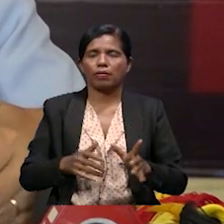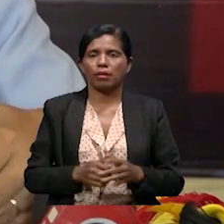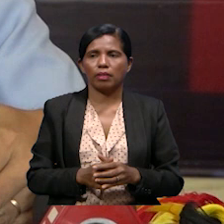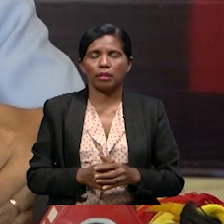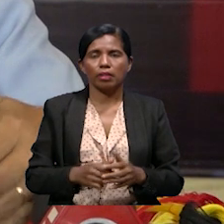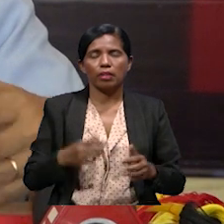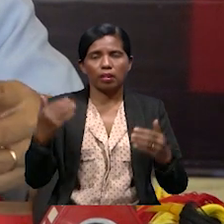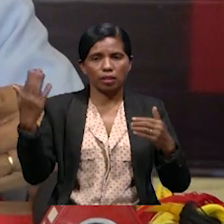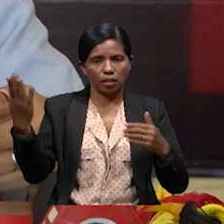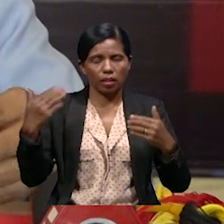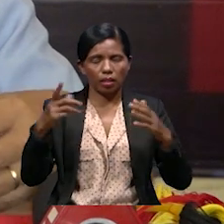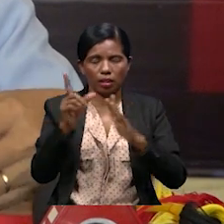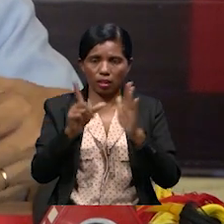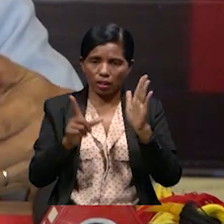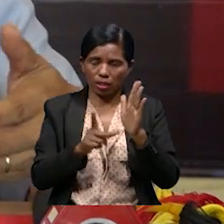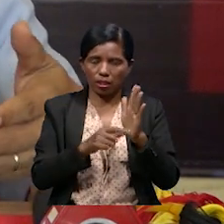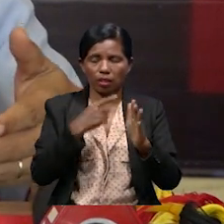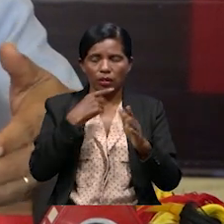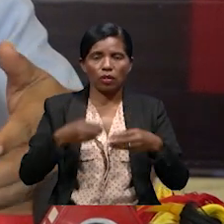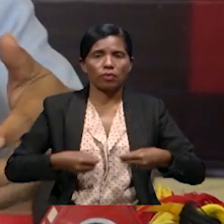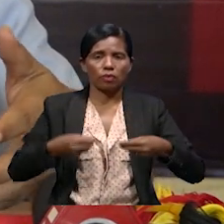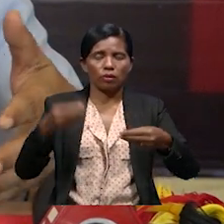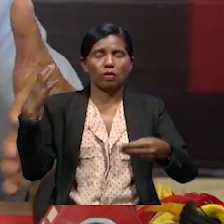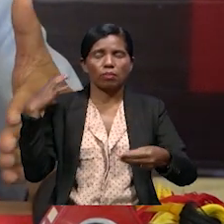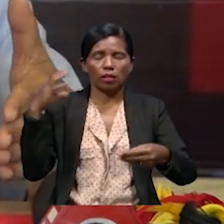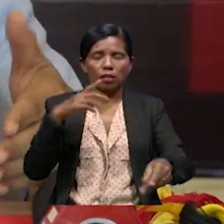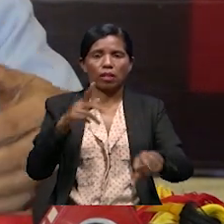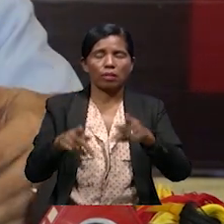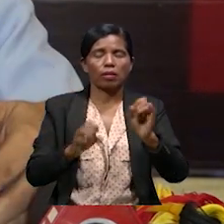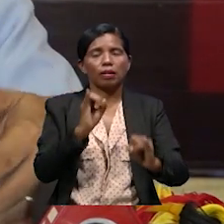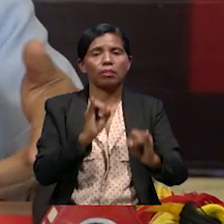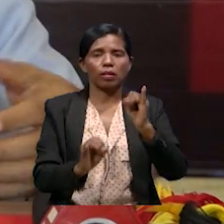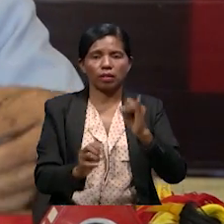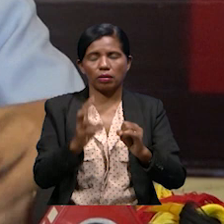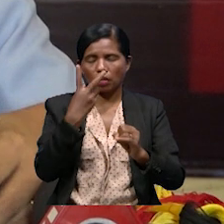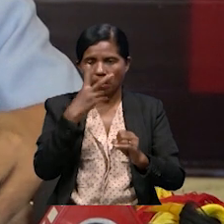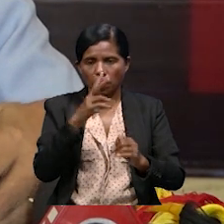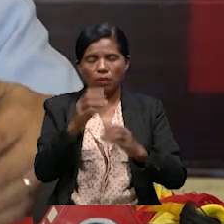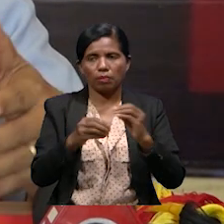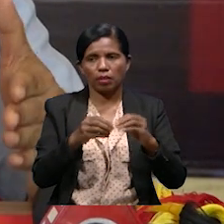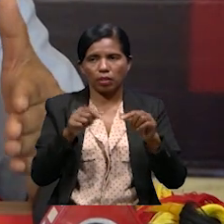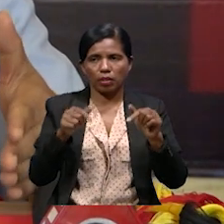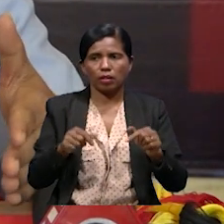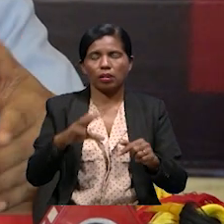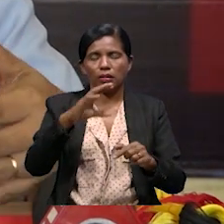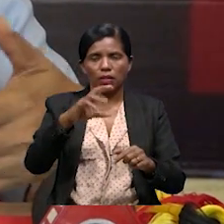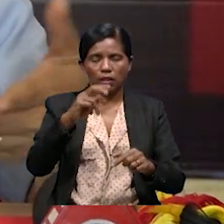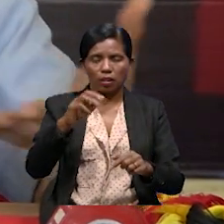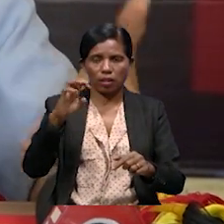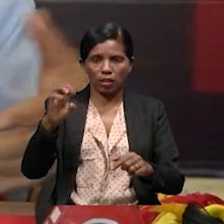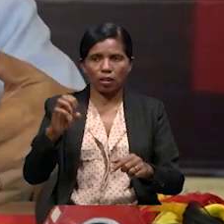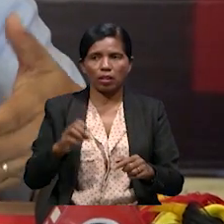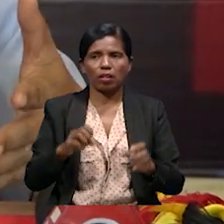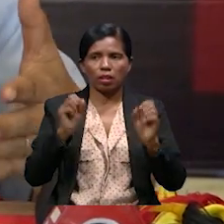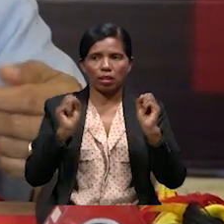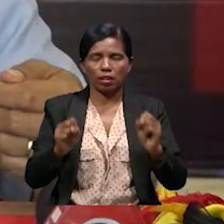de for competência ba órgão independente da atuareira, né? Então, CNE rola na posição,